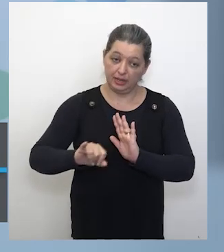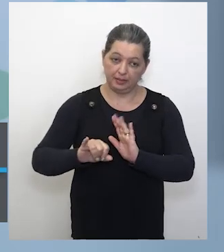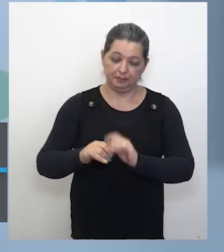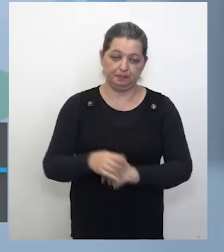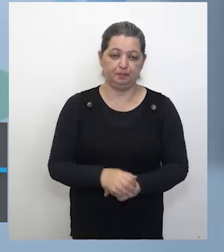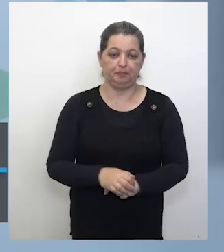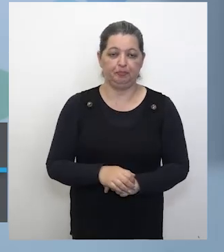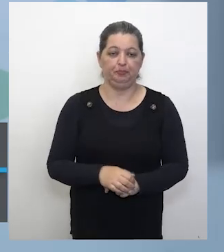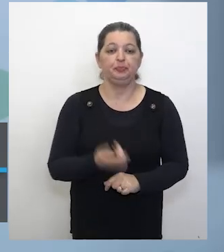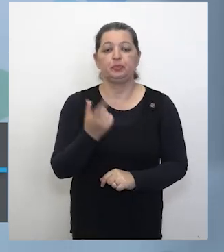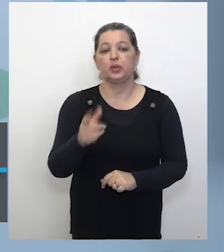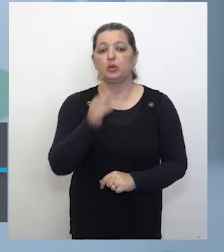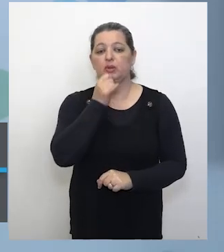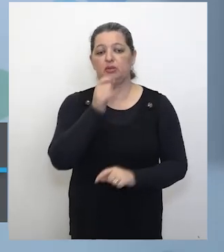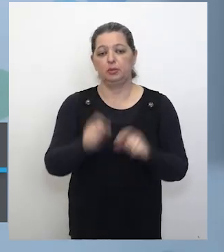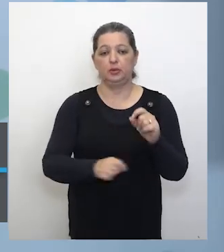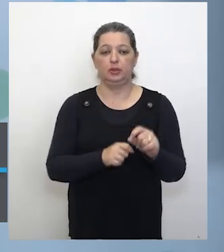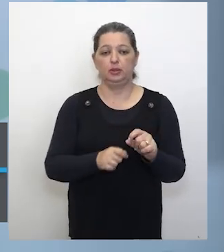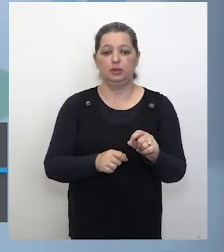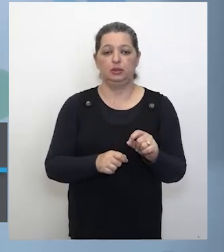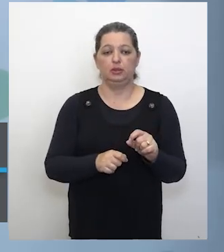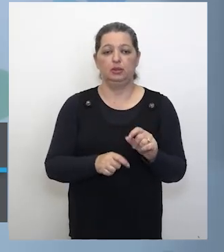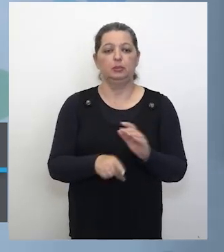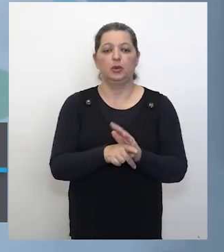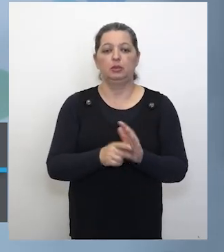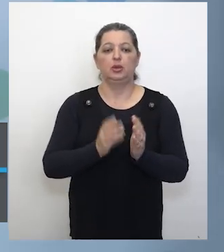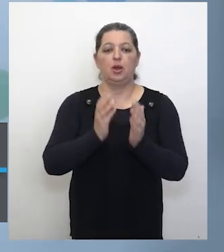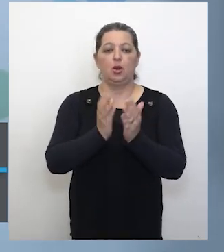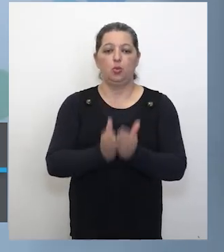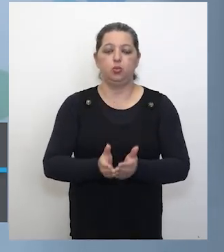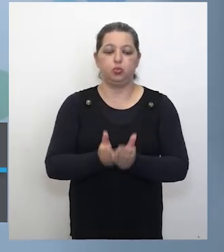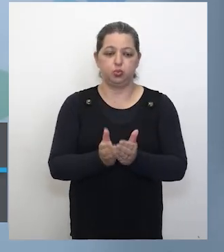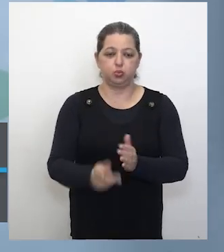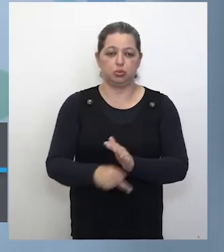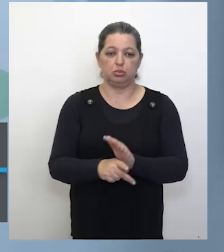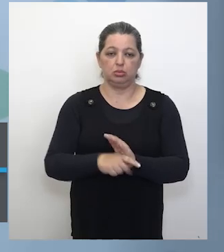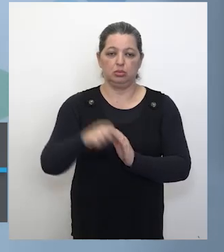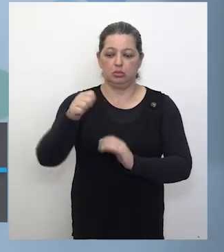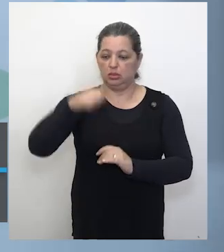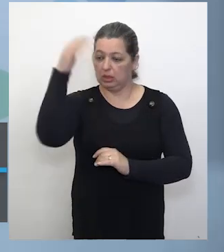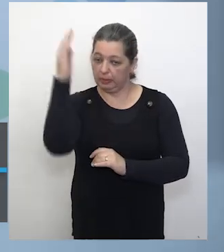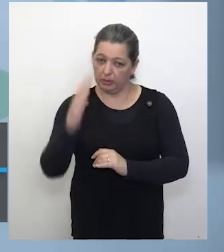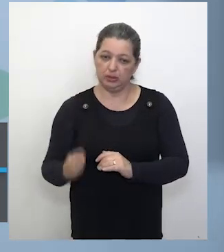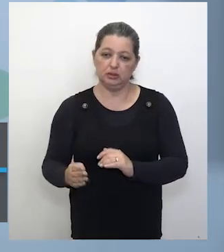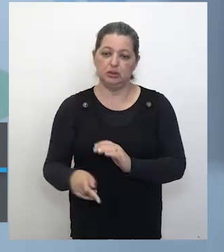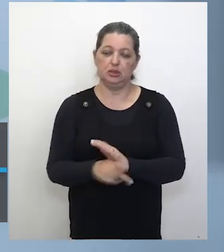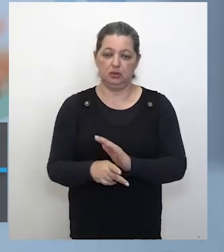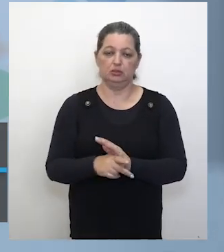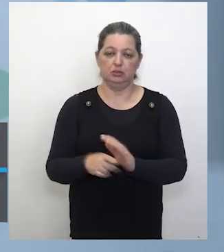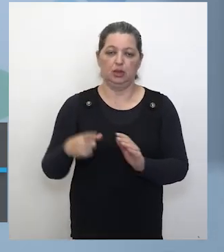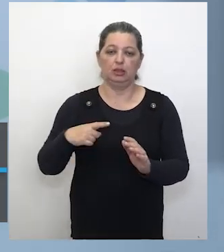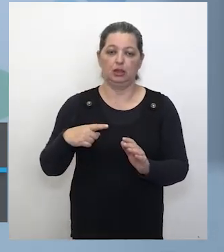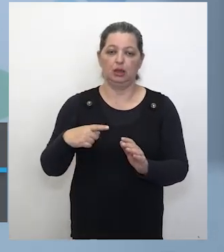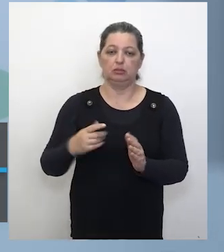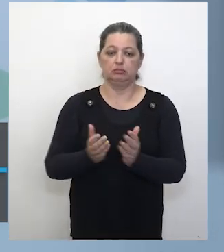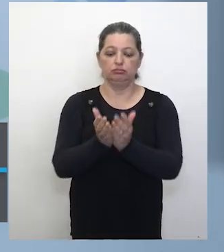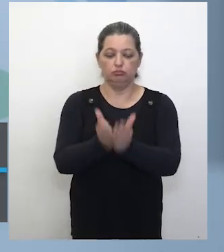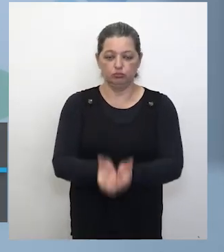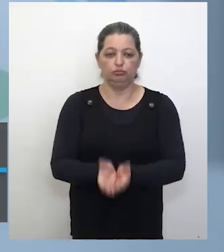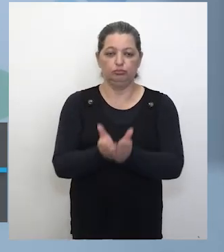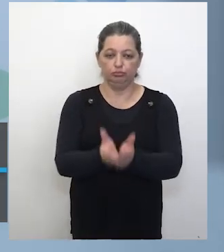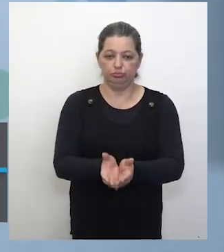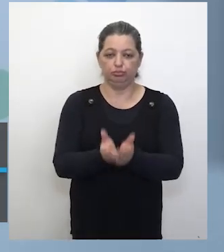exemplo, essa questão... O cruzeiro brasileiro, ele é um território do Brasil em águas